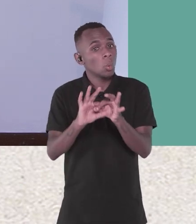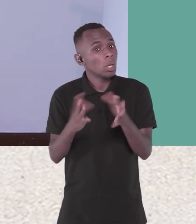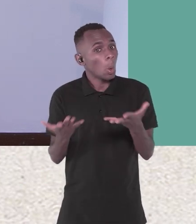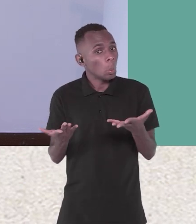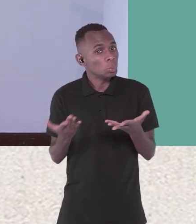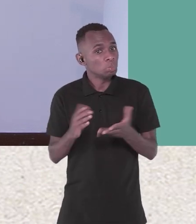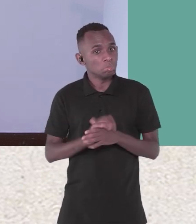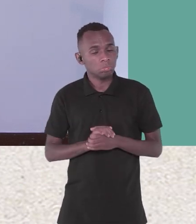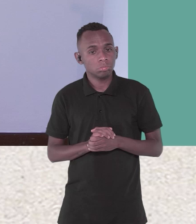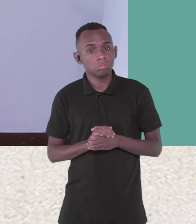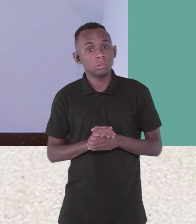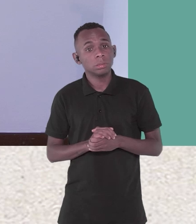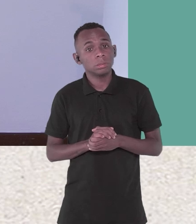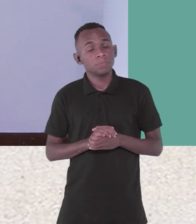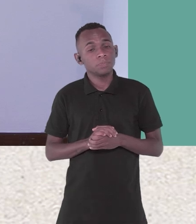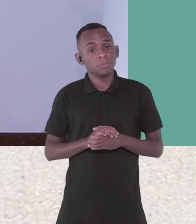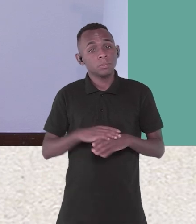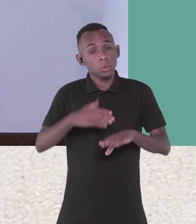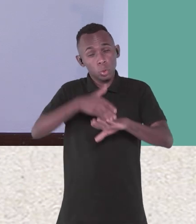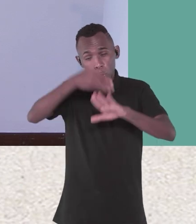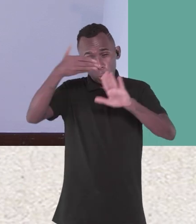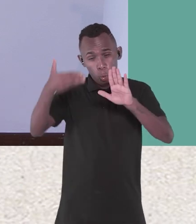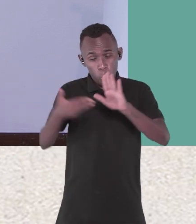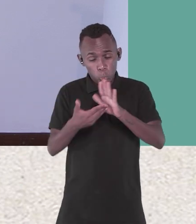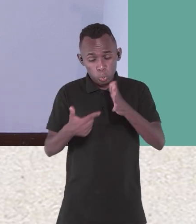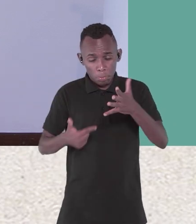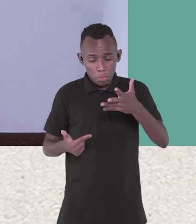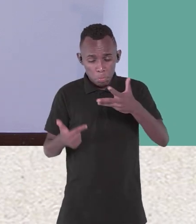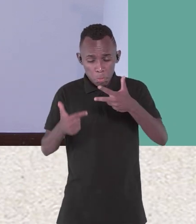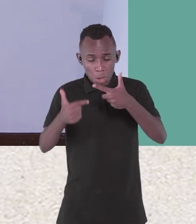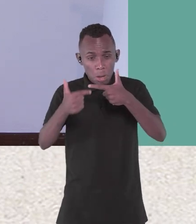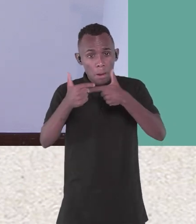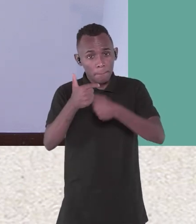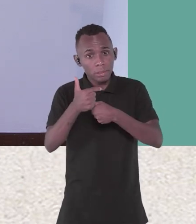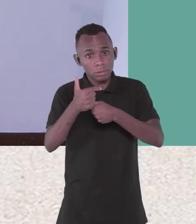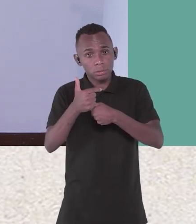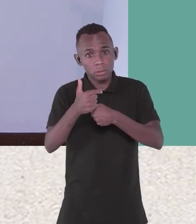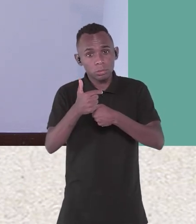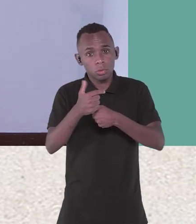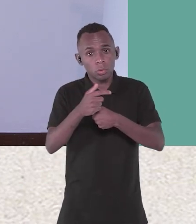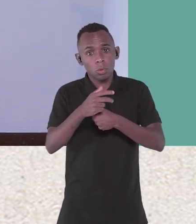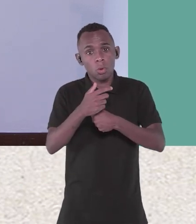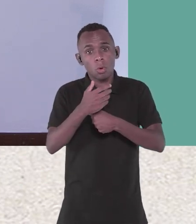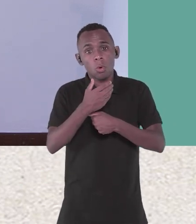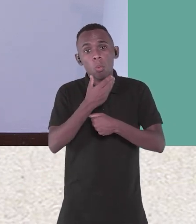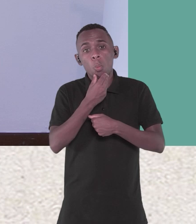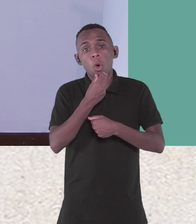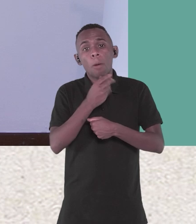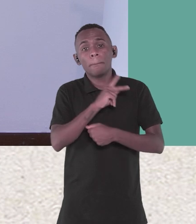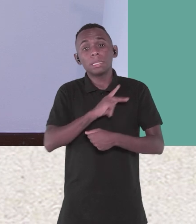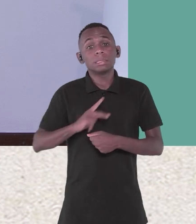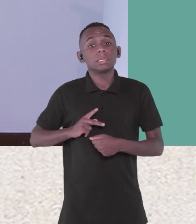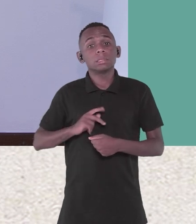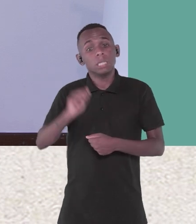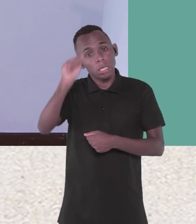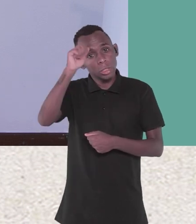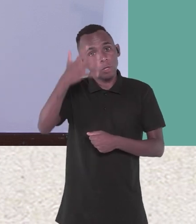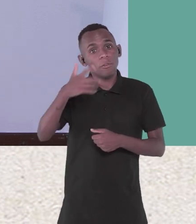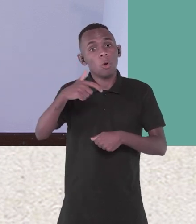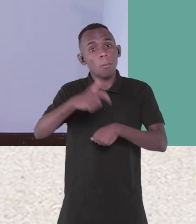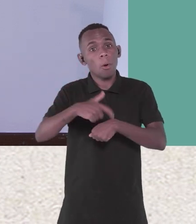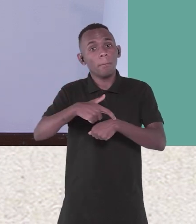transatlântica. Então, tudo isso pesou para o Putin determinar que aquele podia ser o momento.